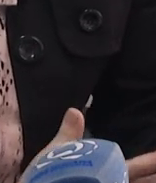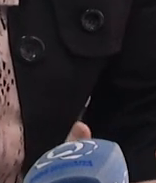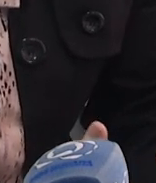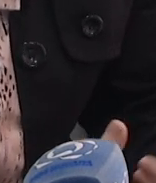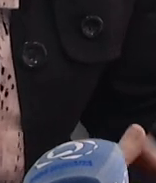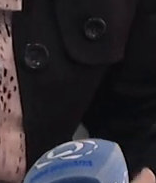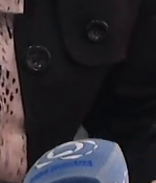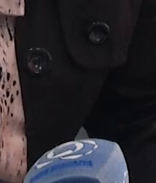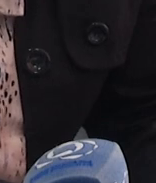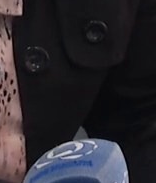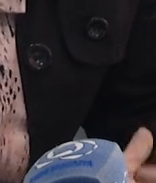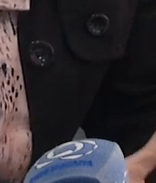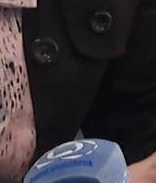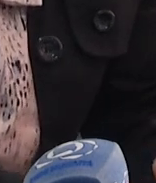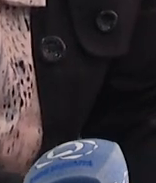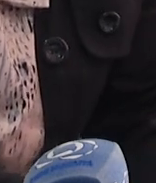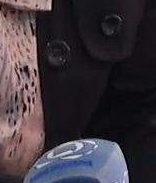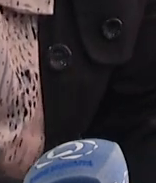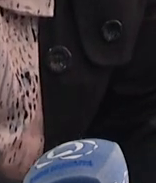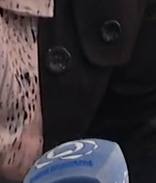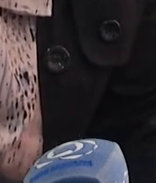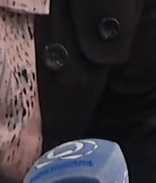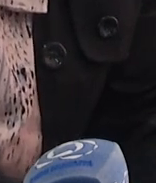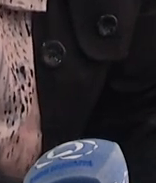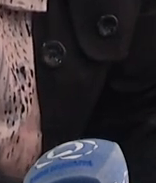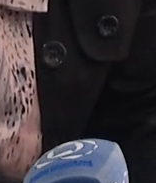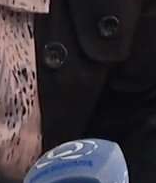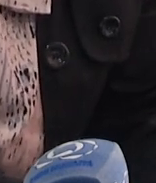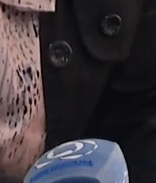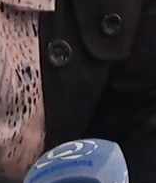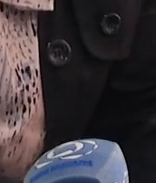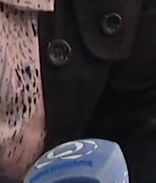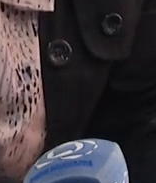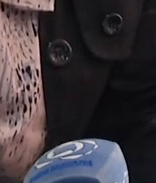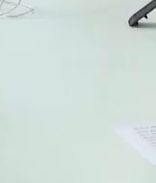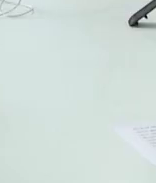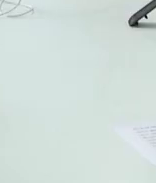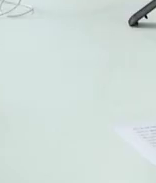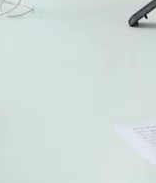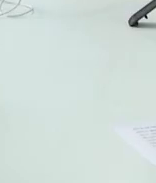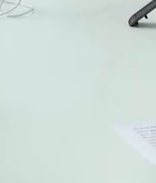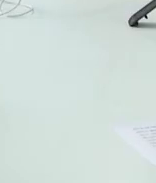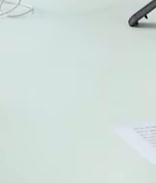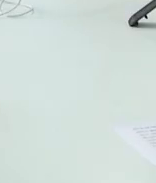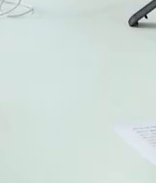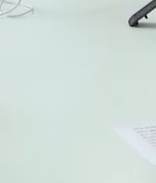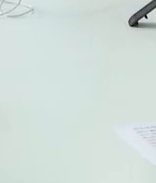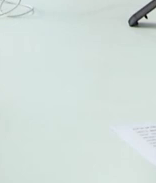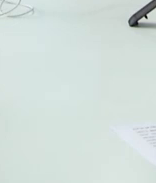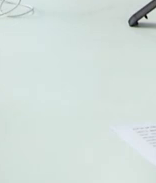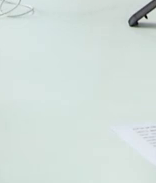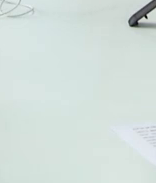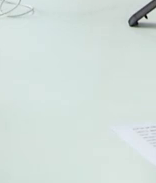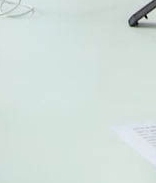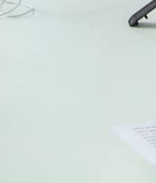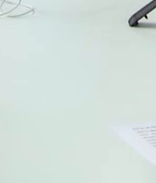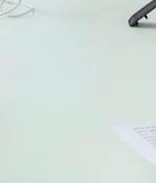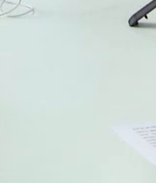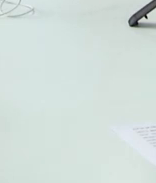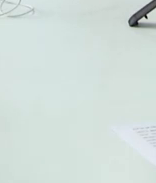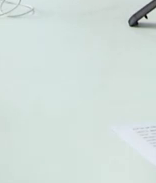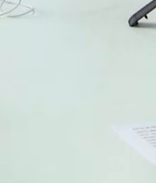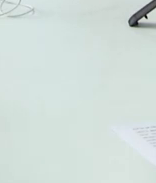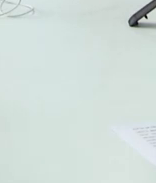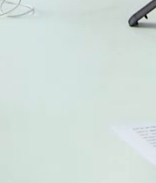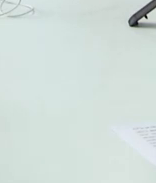de Educação convocou uma entrevista coletiva para prestar esclarecimento sobre as licitações e pregões eletrônicos que